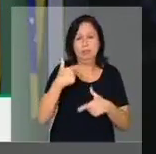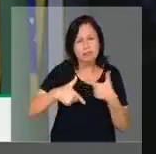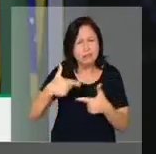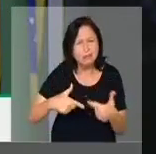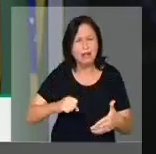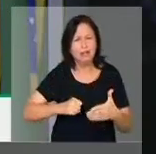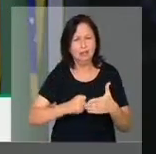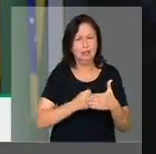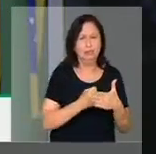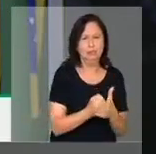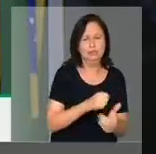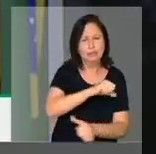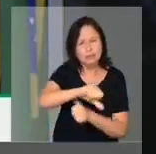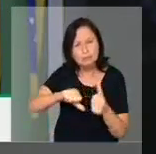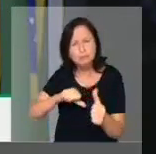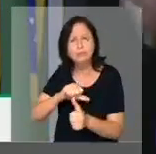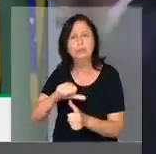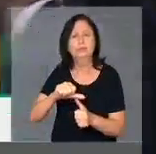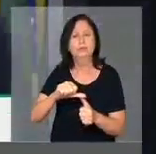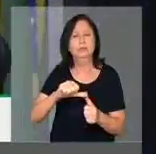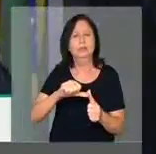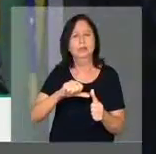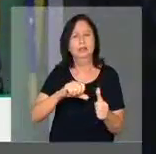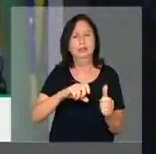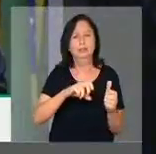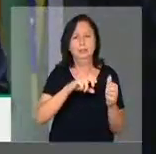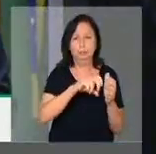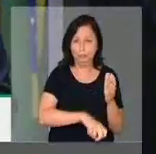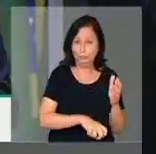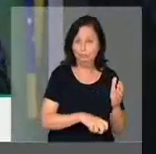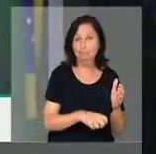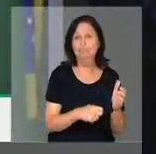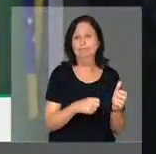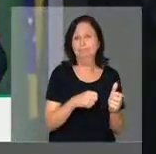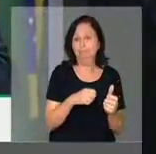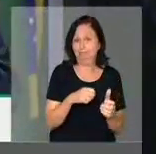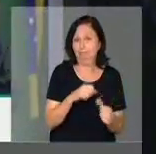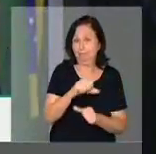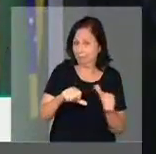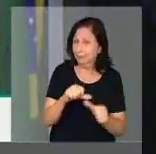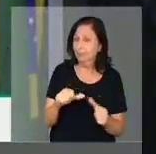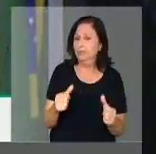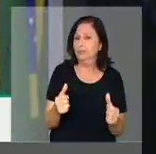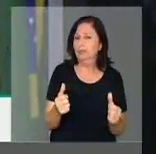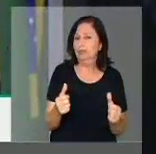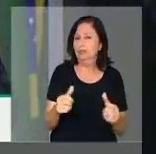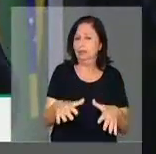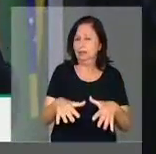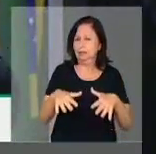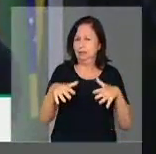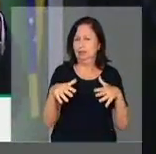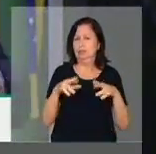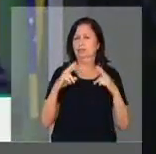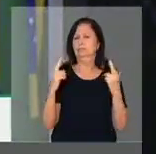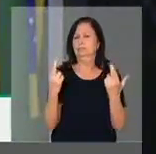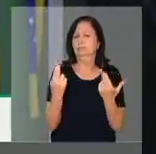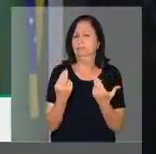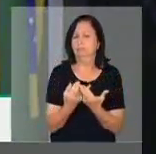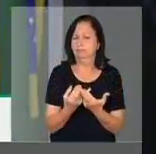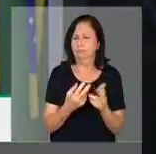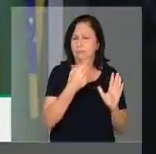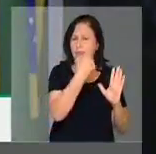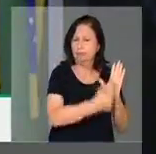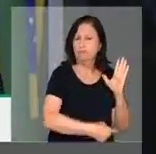fazer essa mudança, Walter. E vamos fazer. Não estamos aqui numa sessão para derrubar veto que leva 4, 5